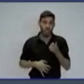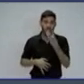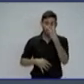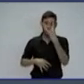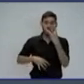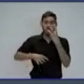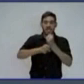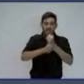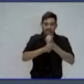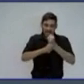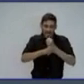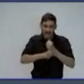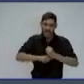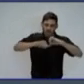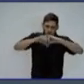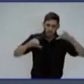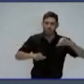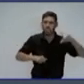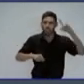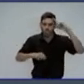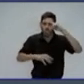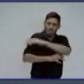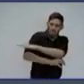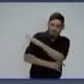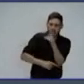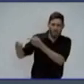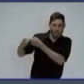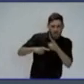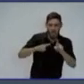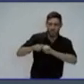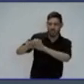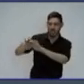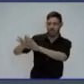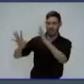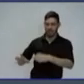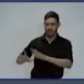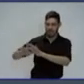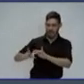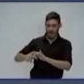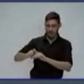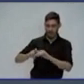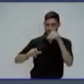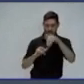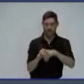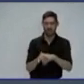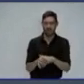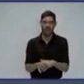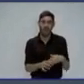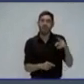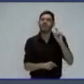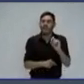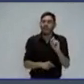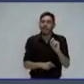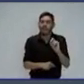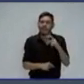campanha diuturna e insidiosa contra as urnas eletrônicas, por parte de ninguém menos do que o presidente